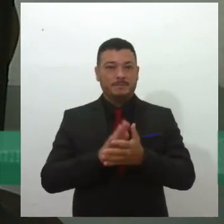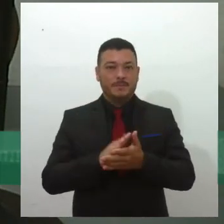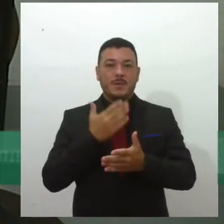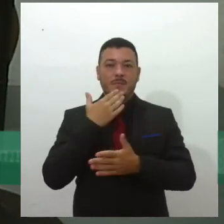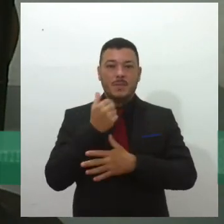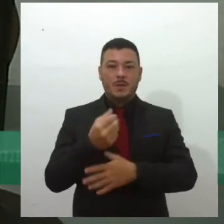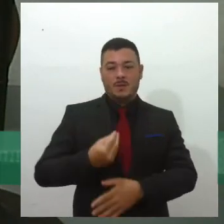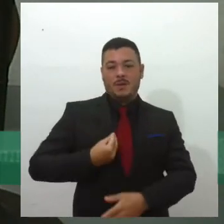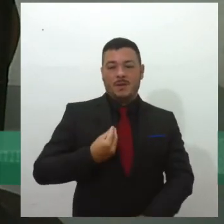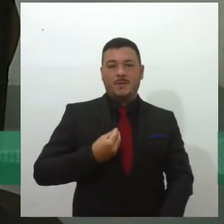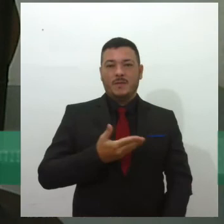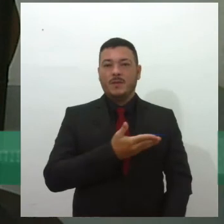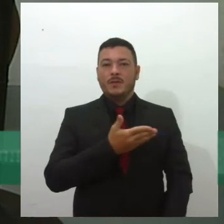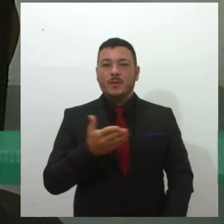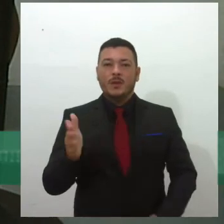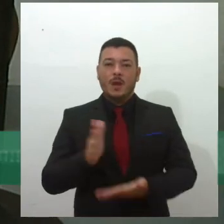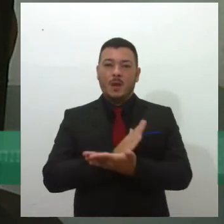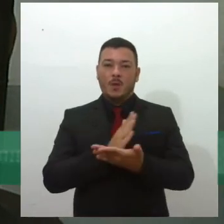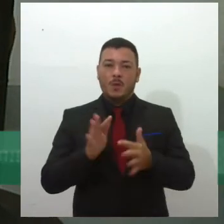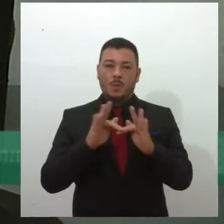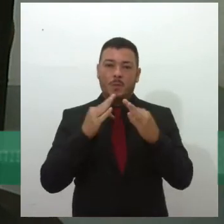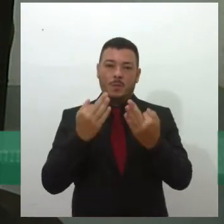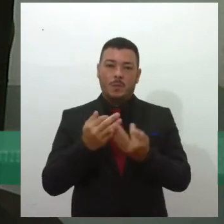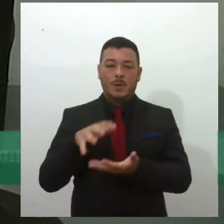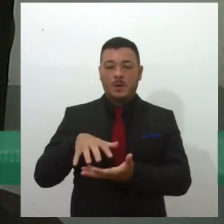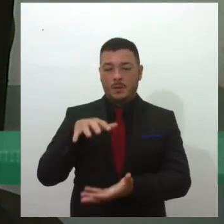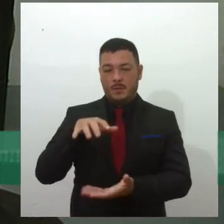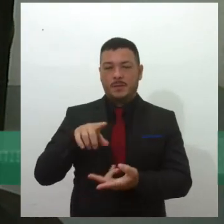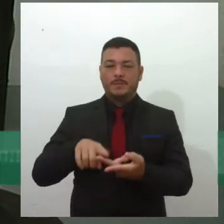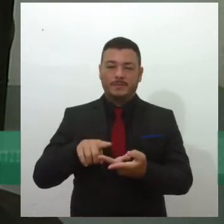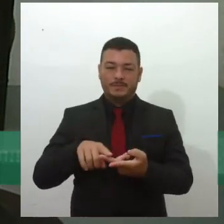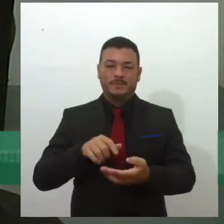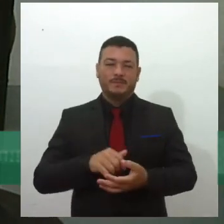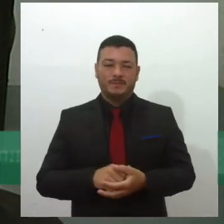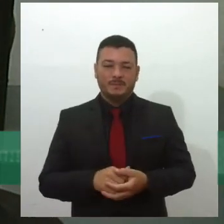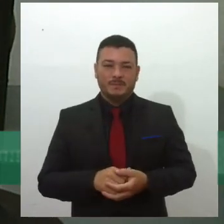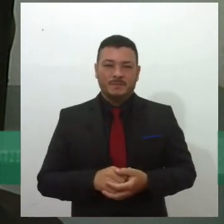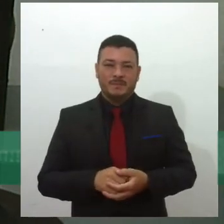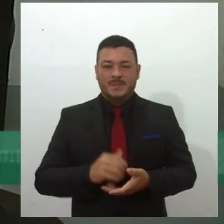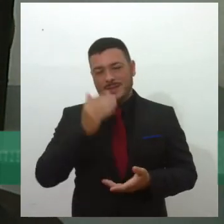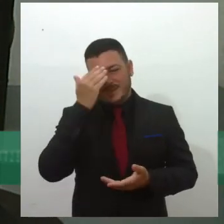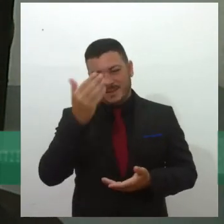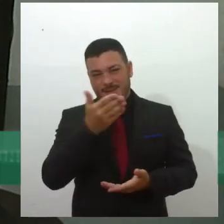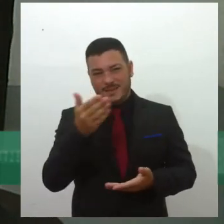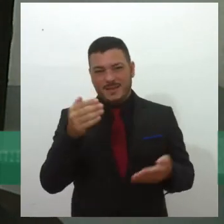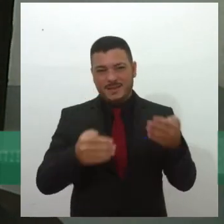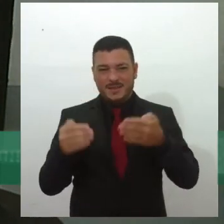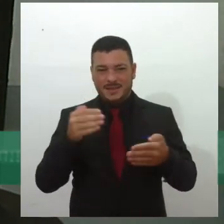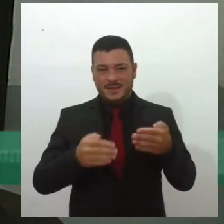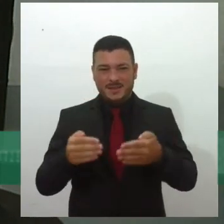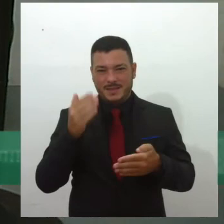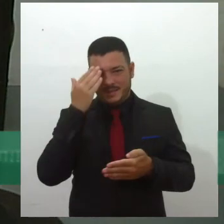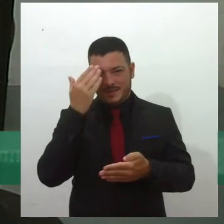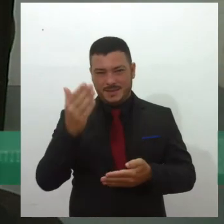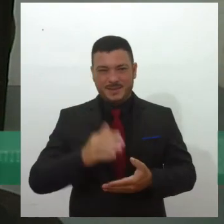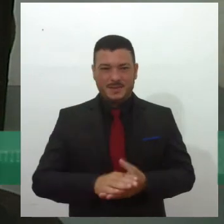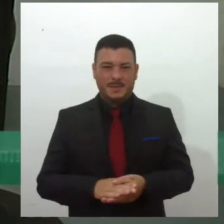a qualidade de vida de alguns idosos e de algumas famílias também. Muito obrigada pela participação de vocês.